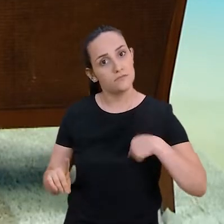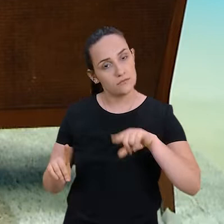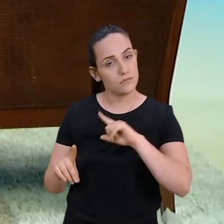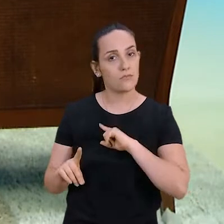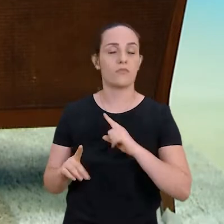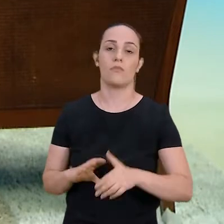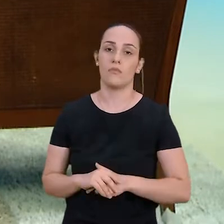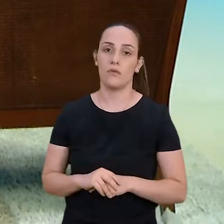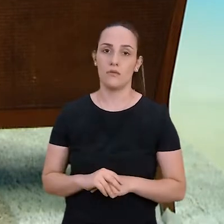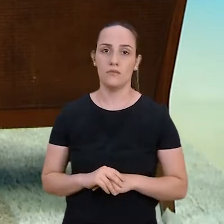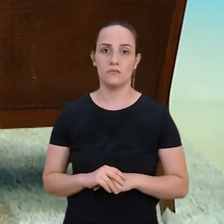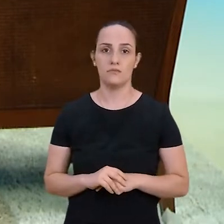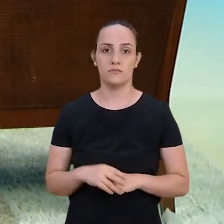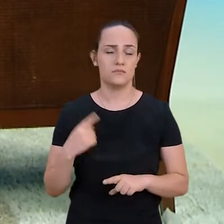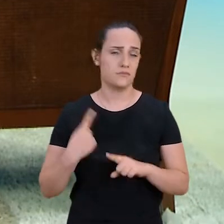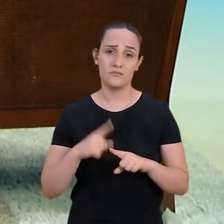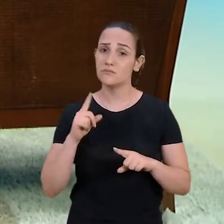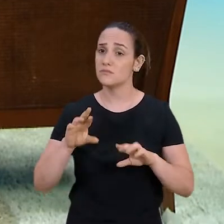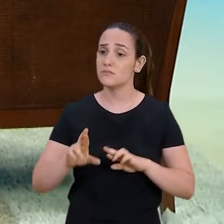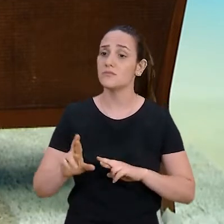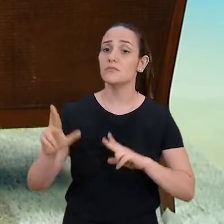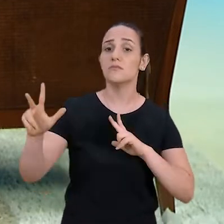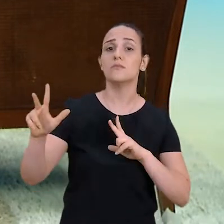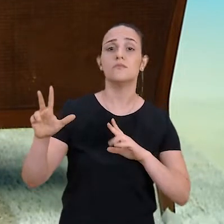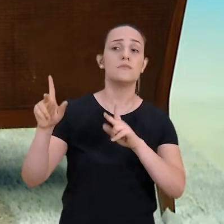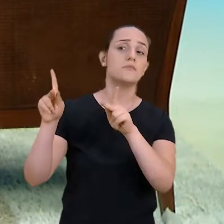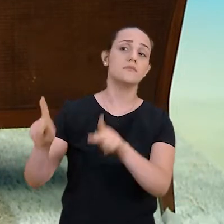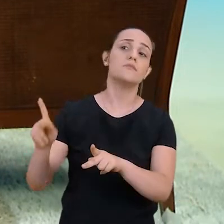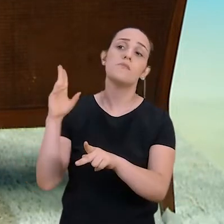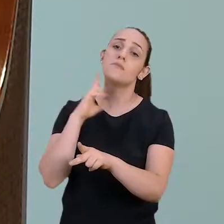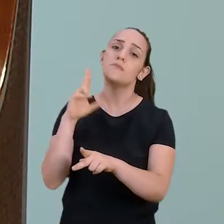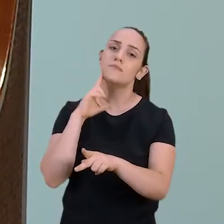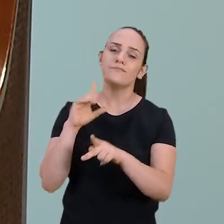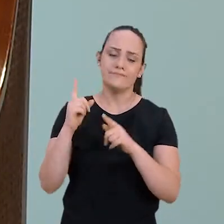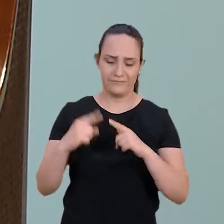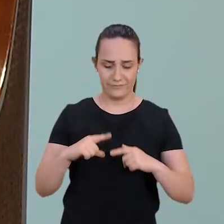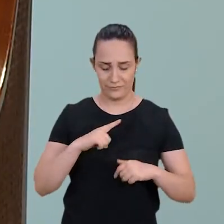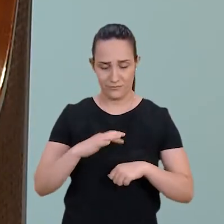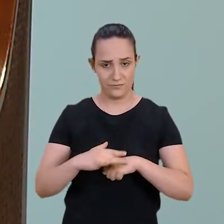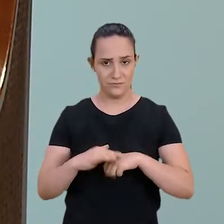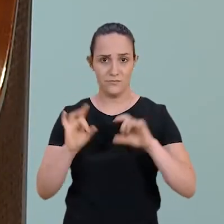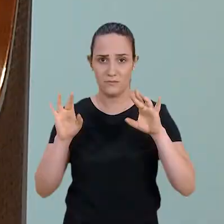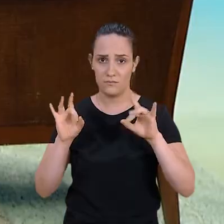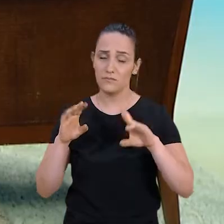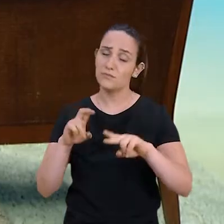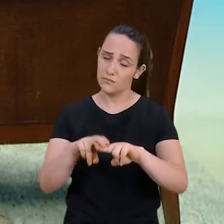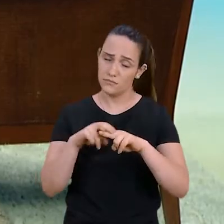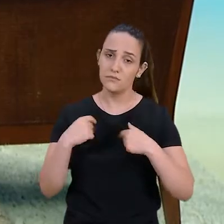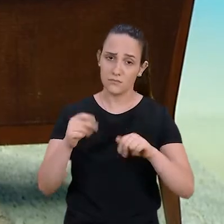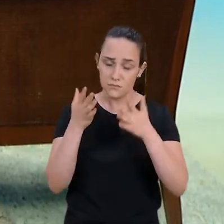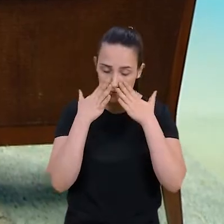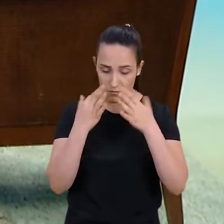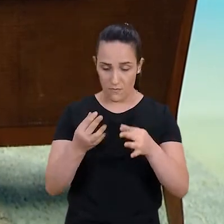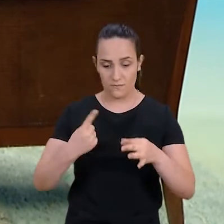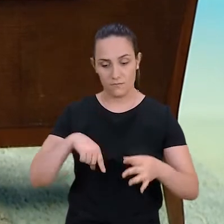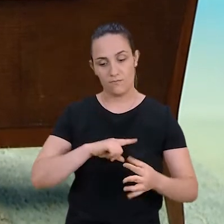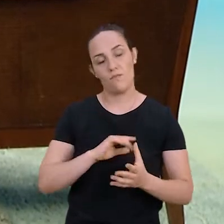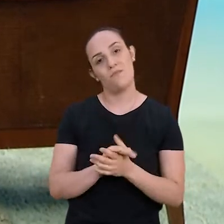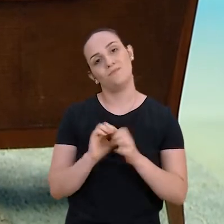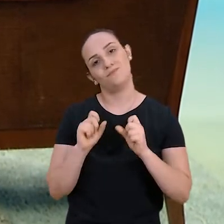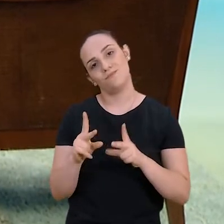temos uma diferença em relação à maioria da população e precisamos que ouçam as nossas demandas. Bom, Rosana, vou te